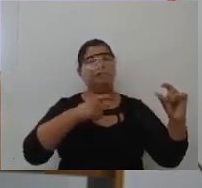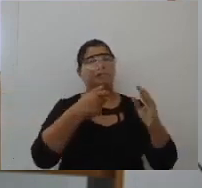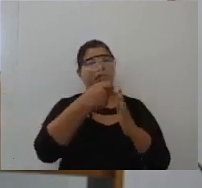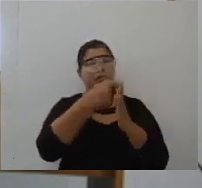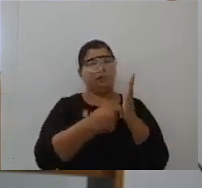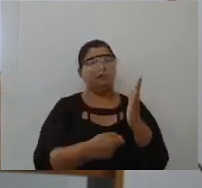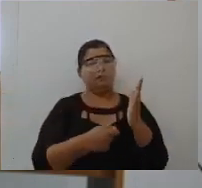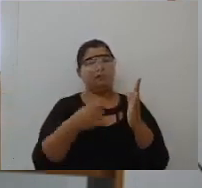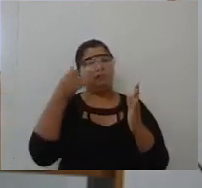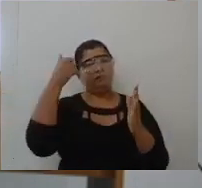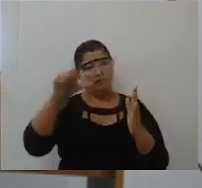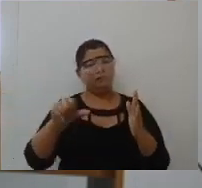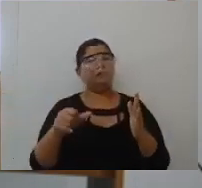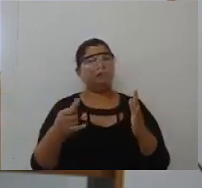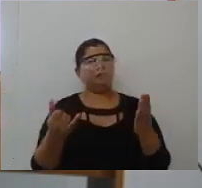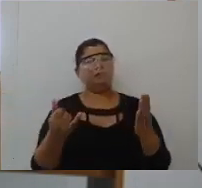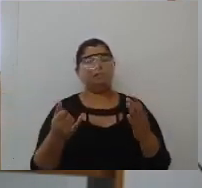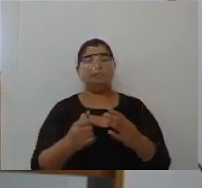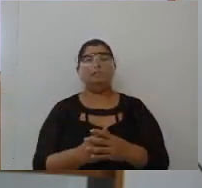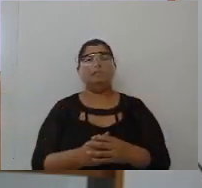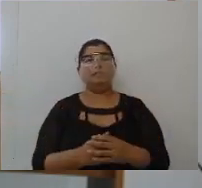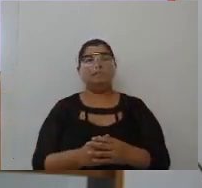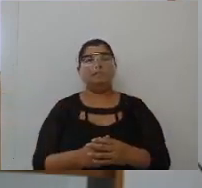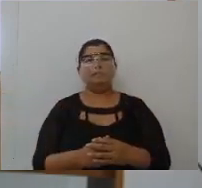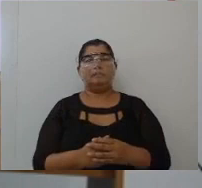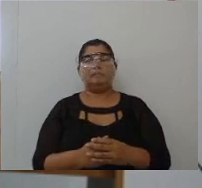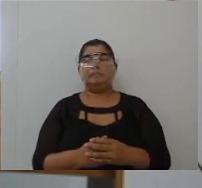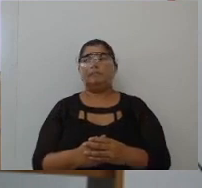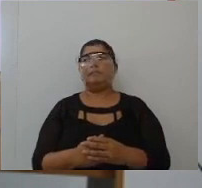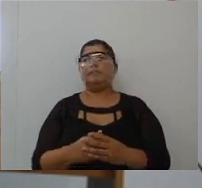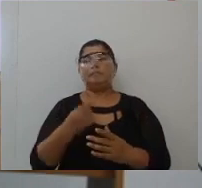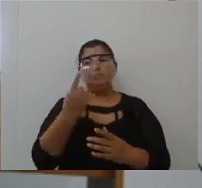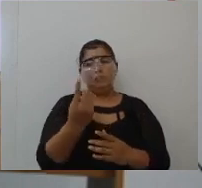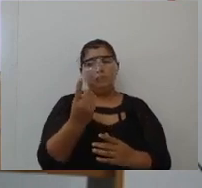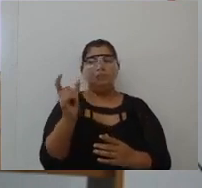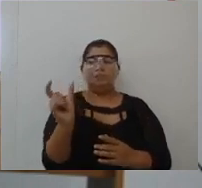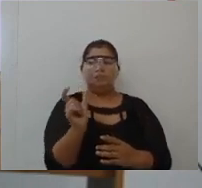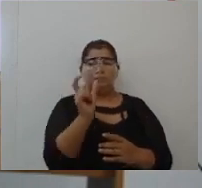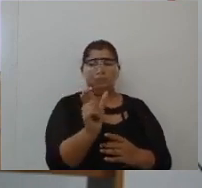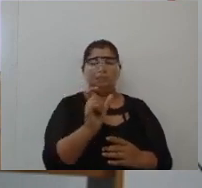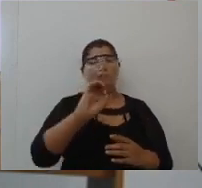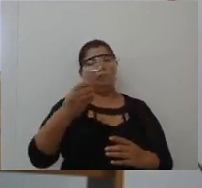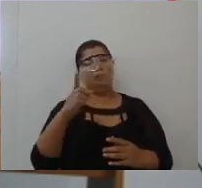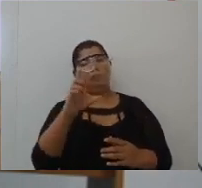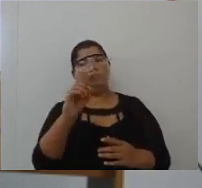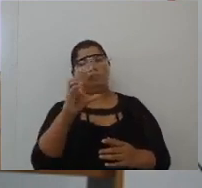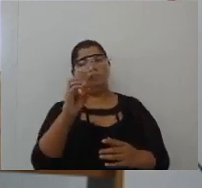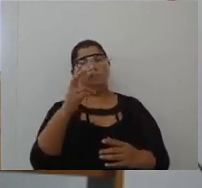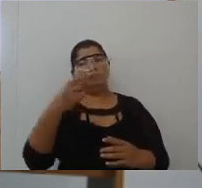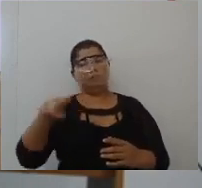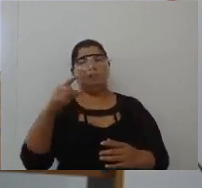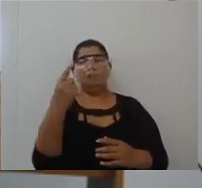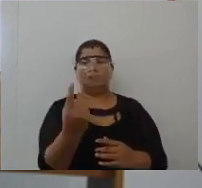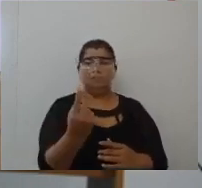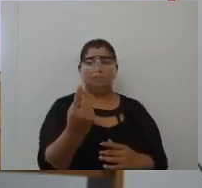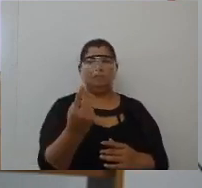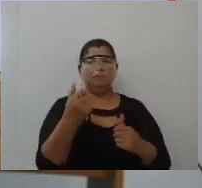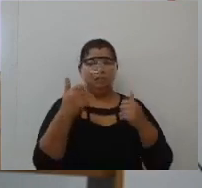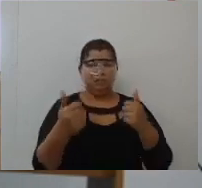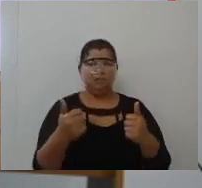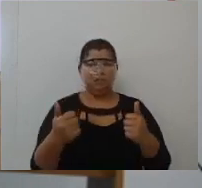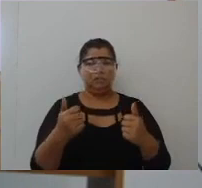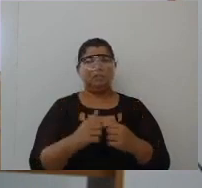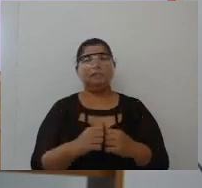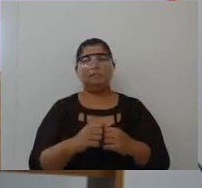viu, Jean? Então, tira essa ideia aí da cabeça, tá bom? Não rola, não. Uma conjunção ou uma locução conjuntiva. Ok? Aqui